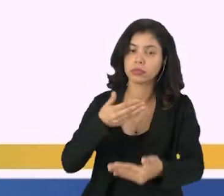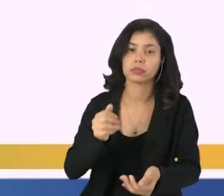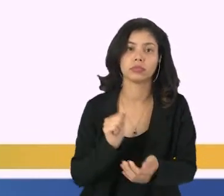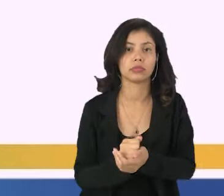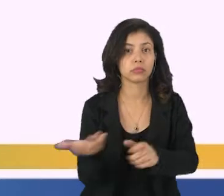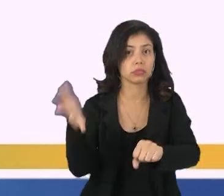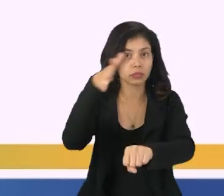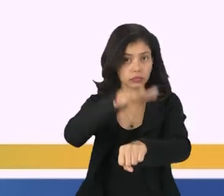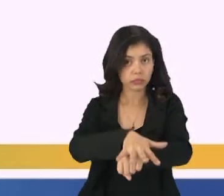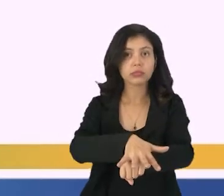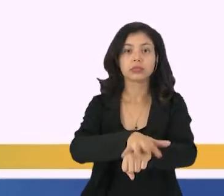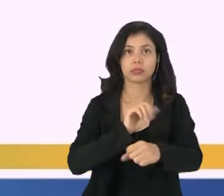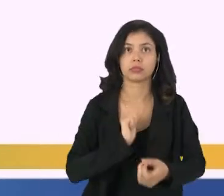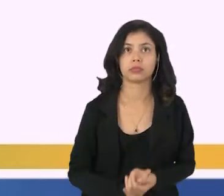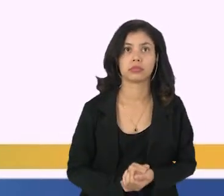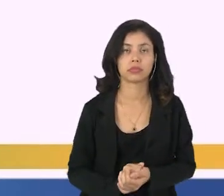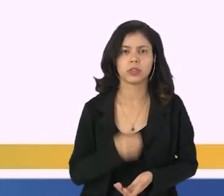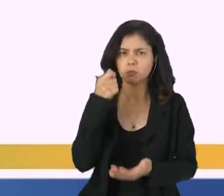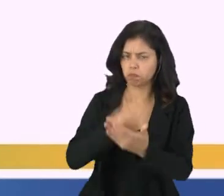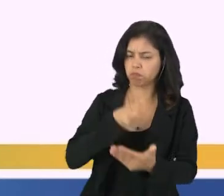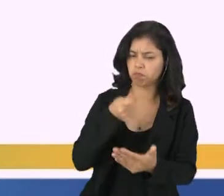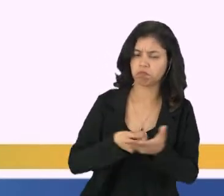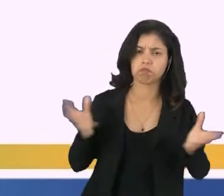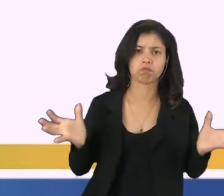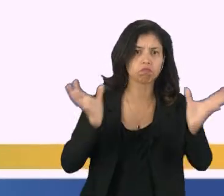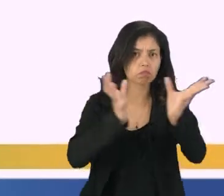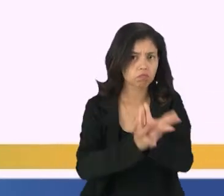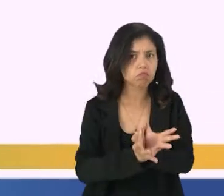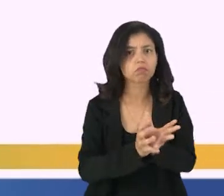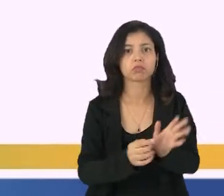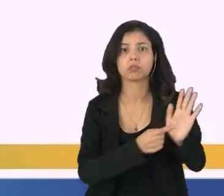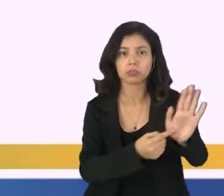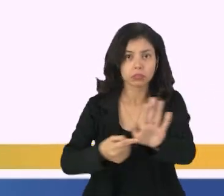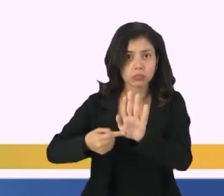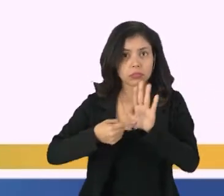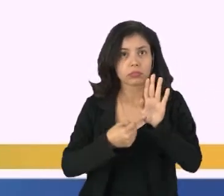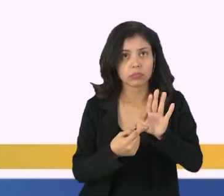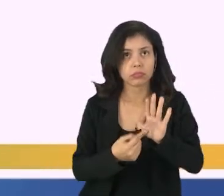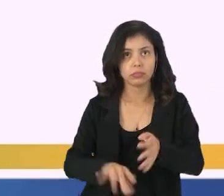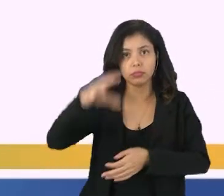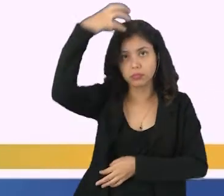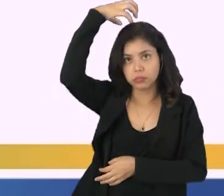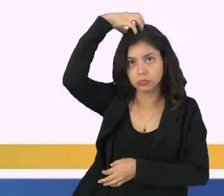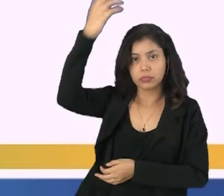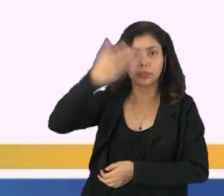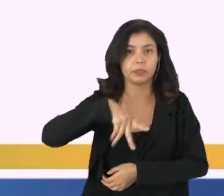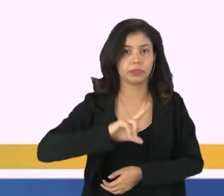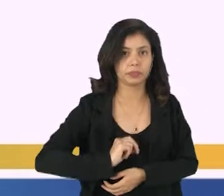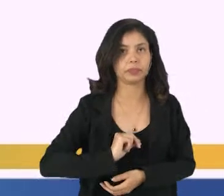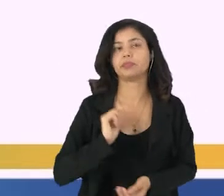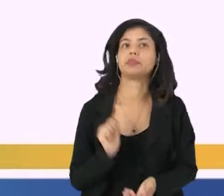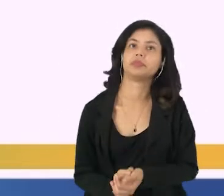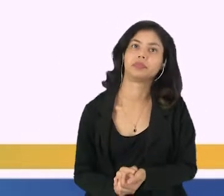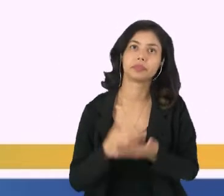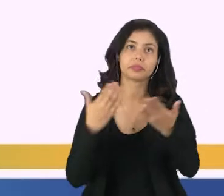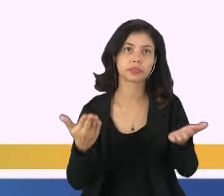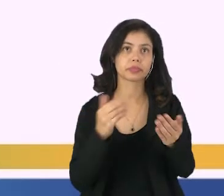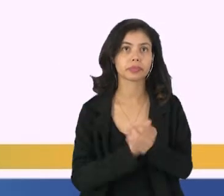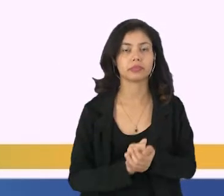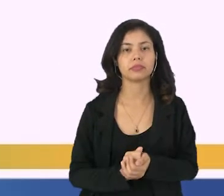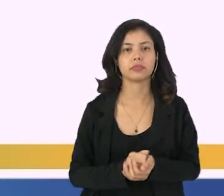de colonização em um esforço conjunto com representantes da coroa portuguesa, né? E